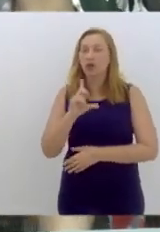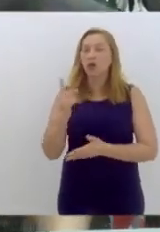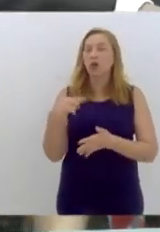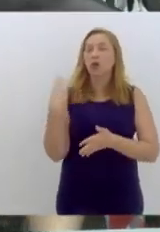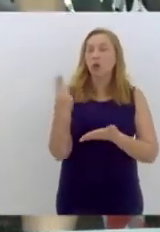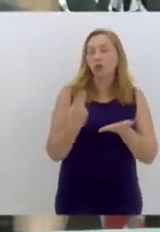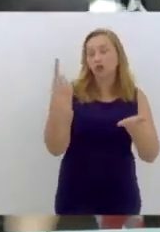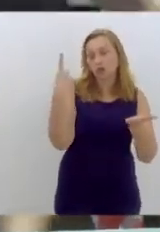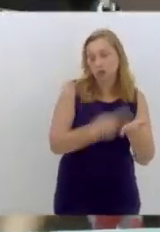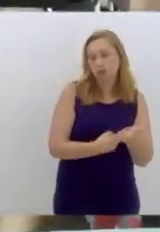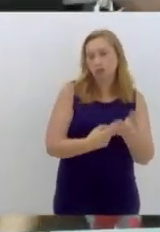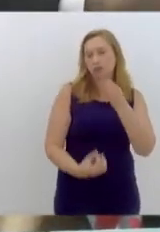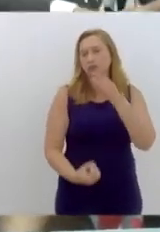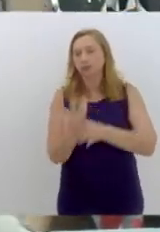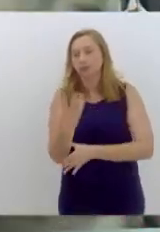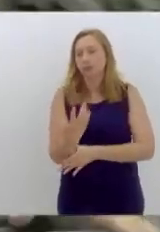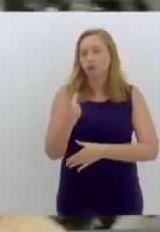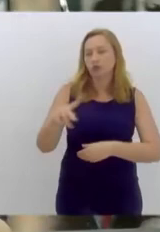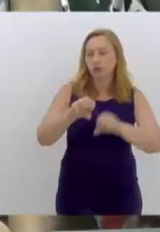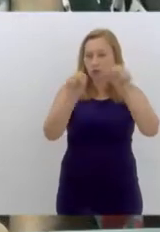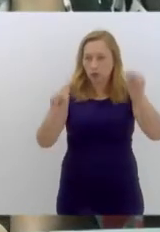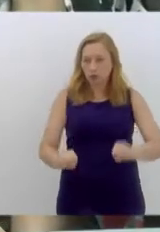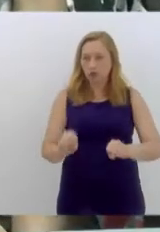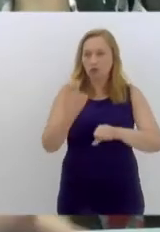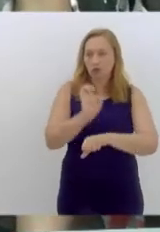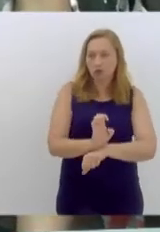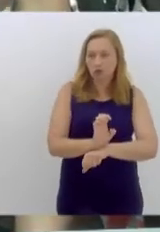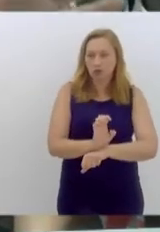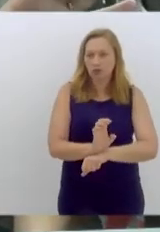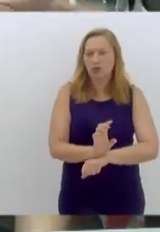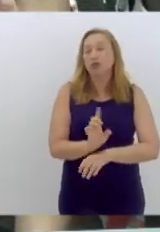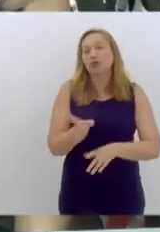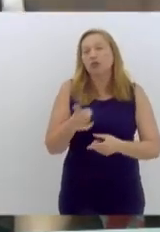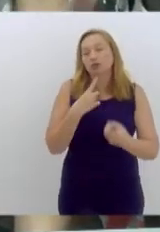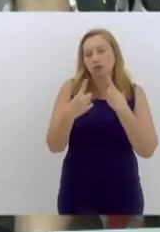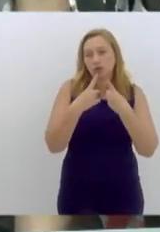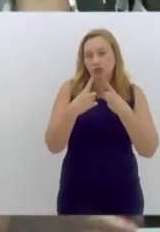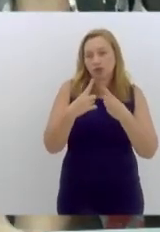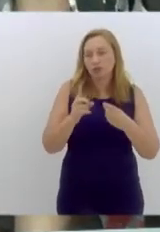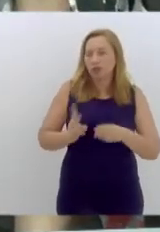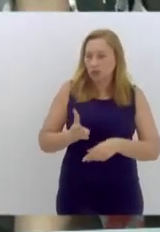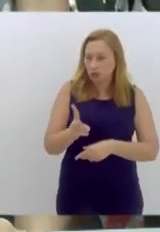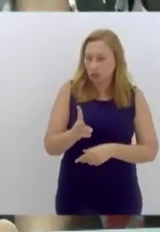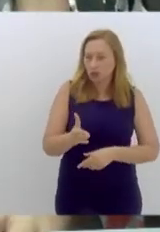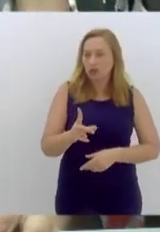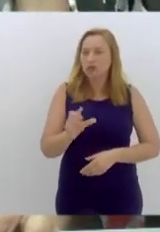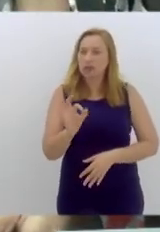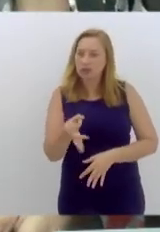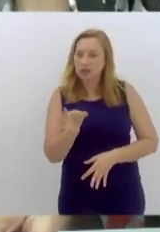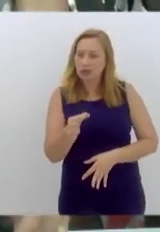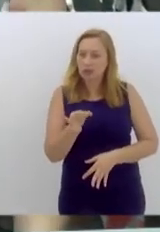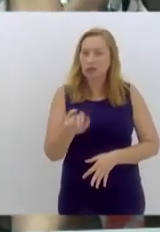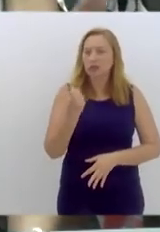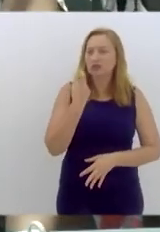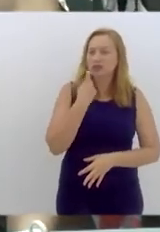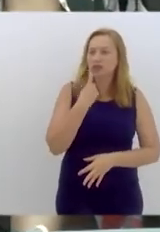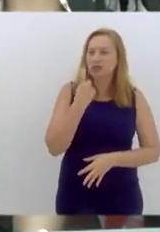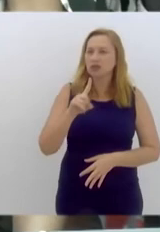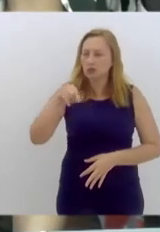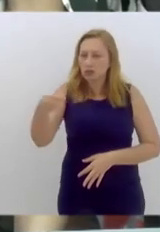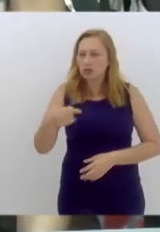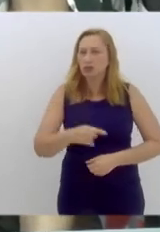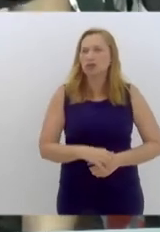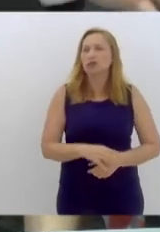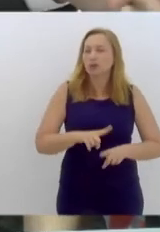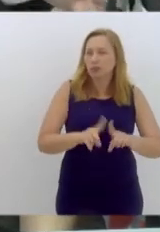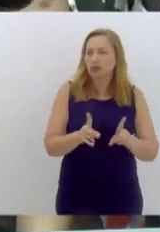comprometeram em criar os seus sistemas estaduais. Essa é uma discussão para a gente continuar tendo, obviamente, na sexta-feira ou posteriori,